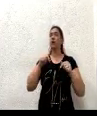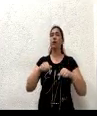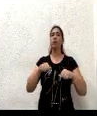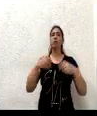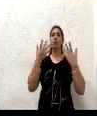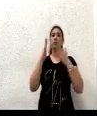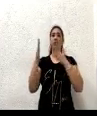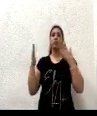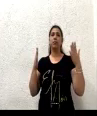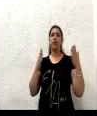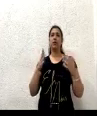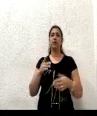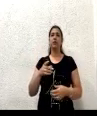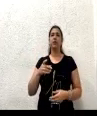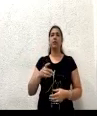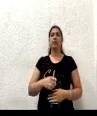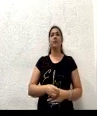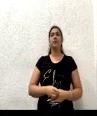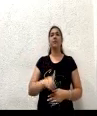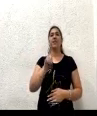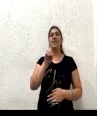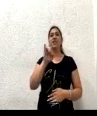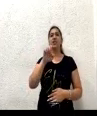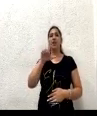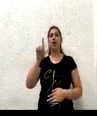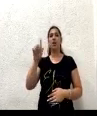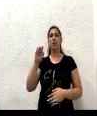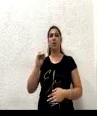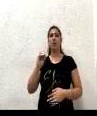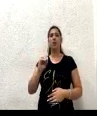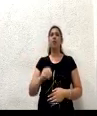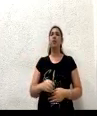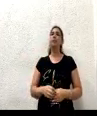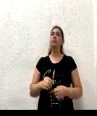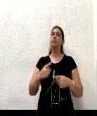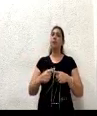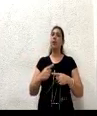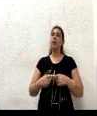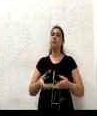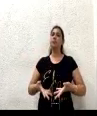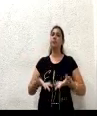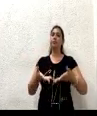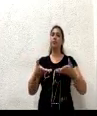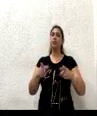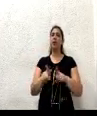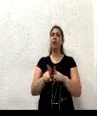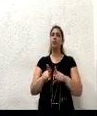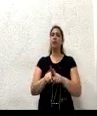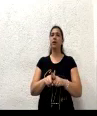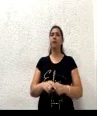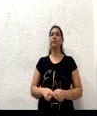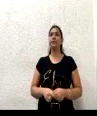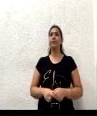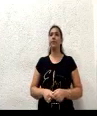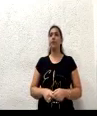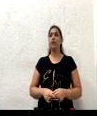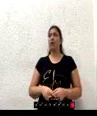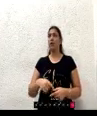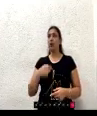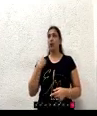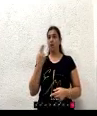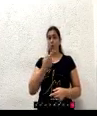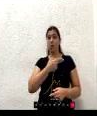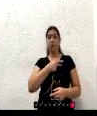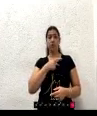Parabéns, vereador Diego. Iniciativa ótima. Tem alguns pontos que eu também estava analisando. Como a